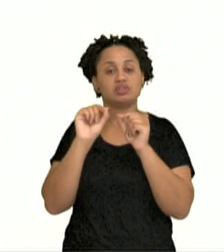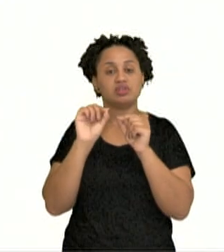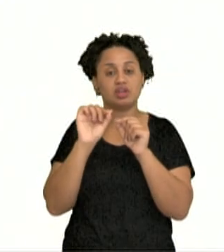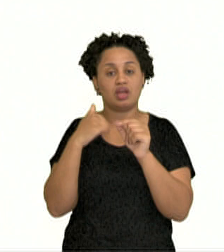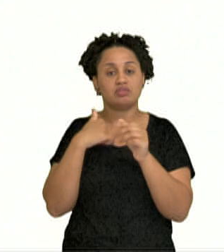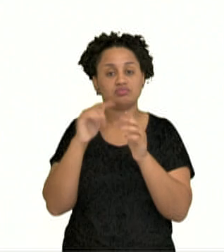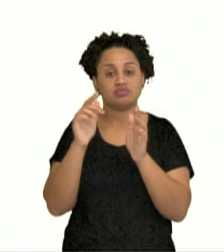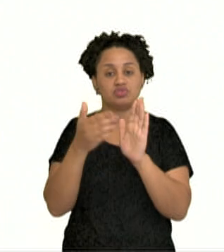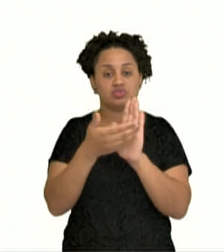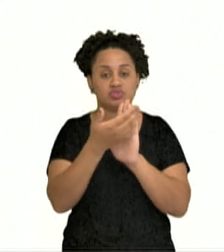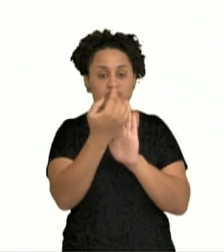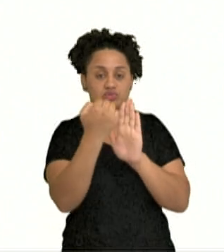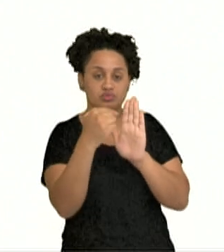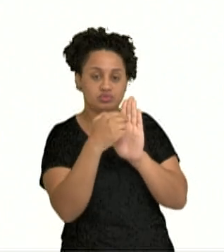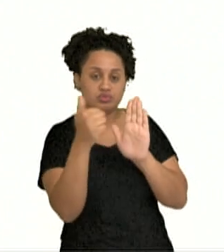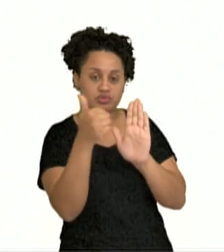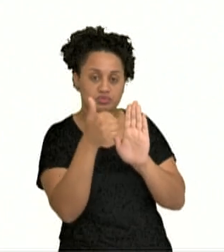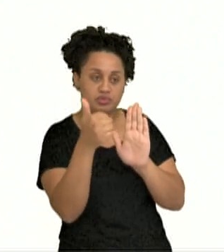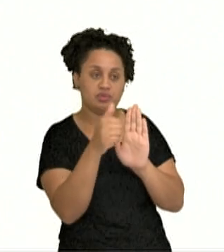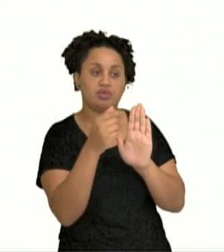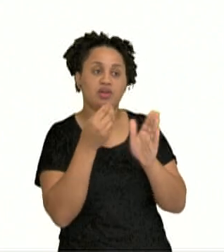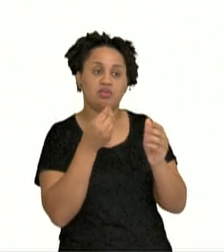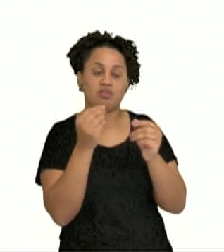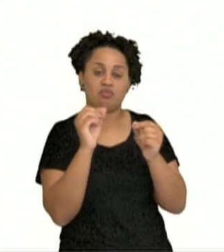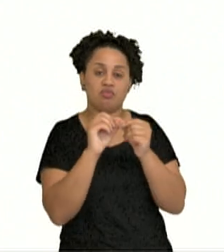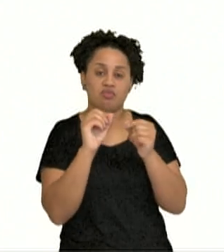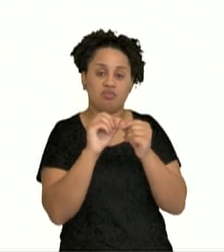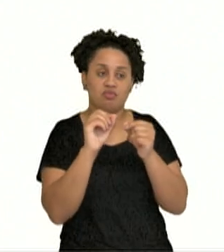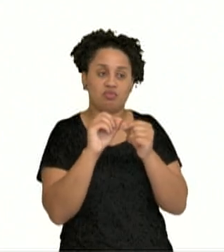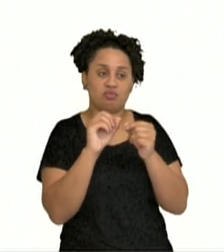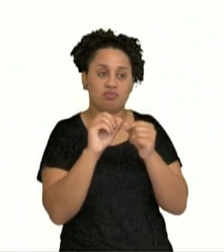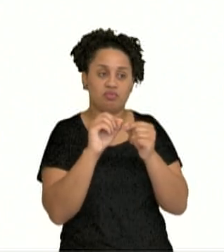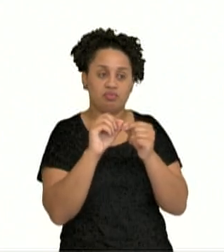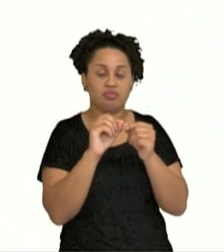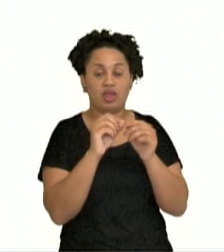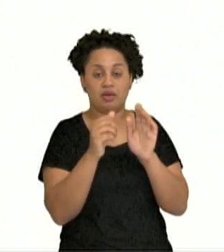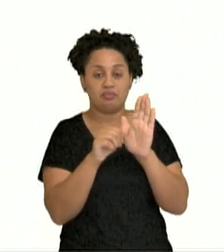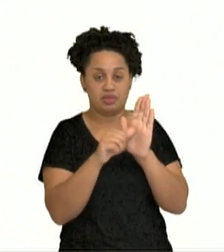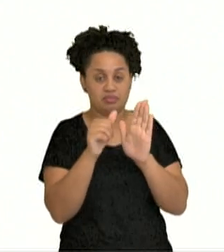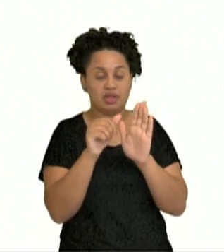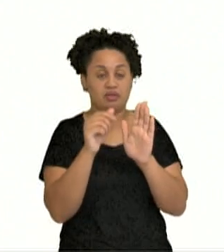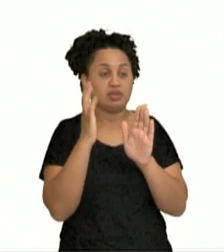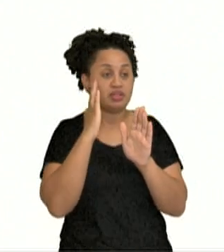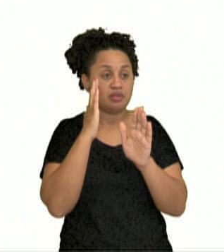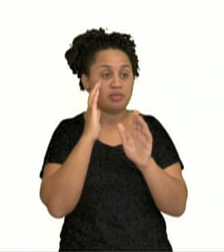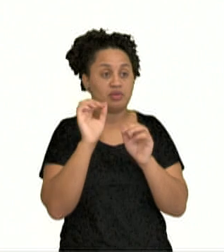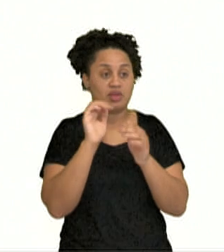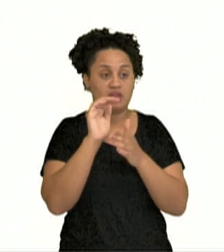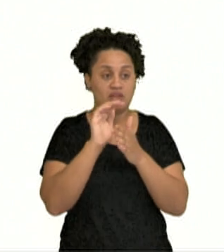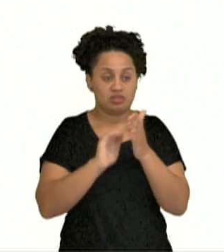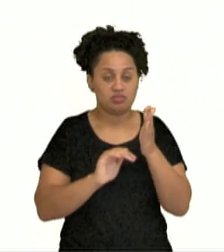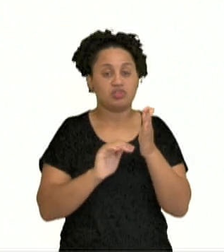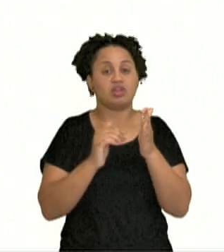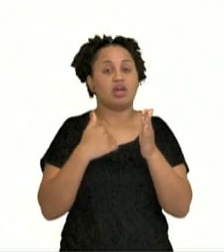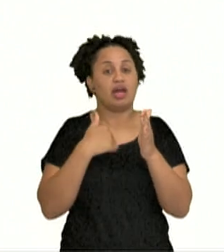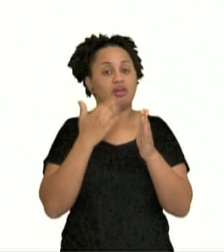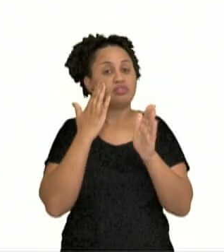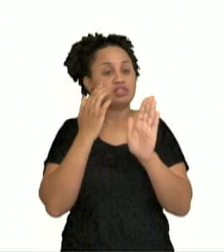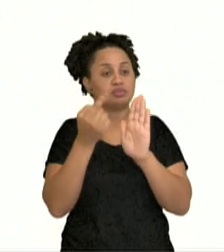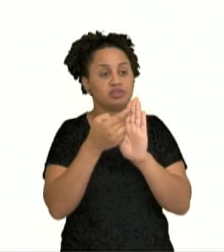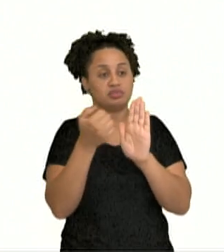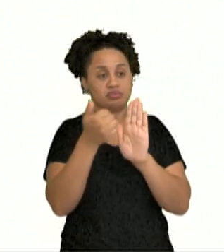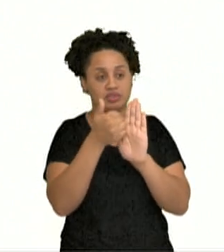A redução aí ao primeiro quadrante, a primeira determinação, a redução ao primeiro quadrante